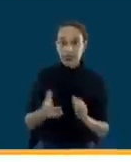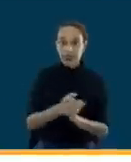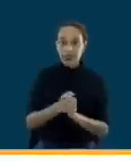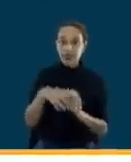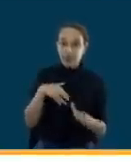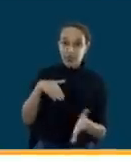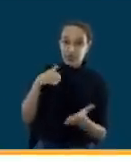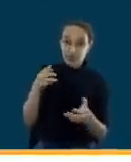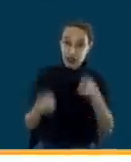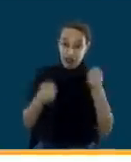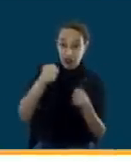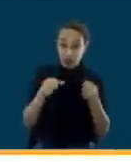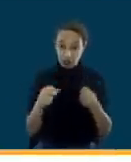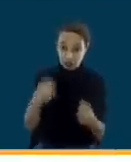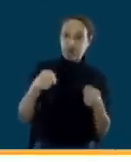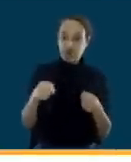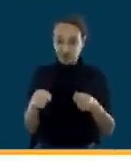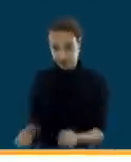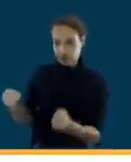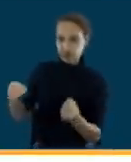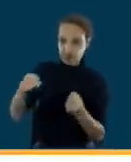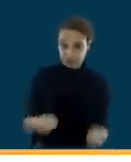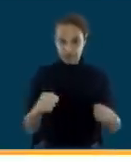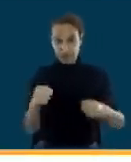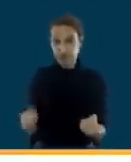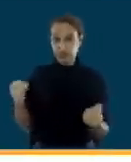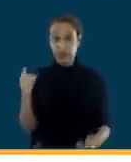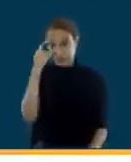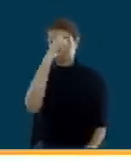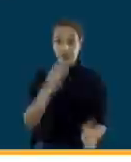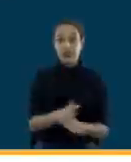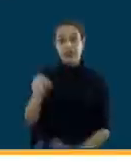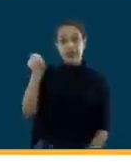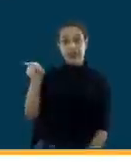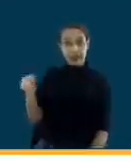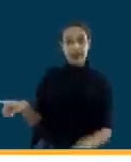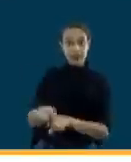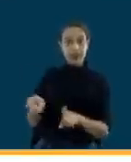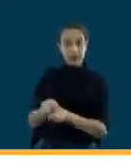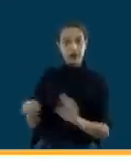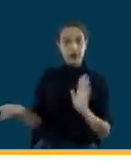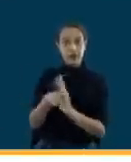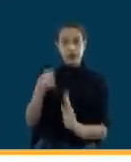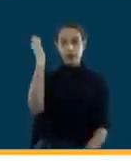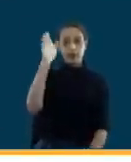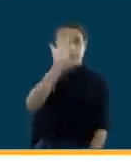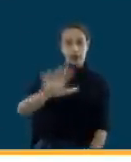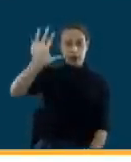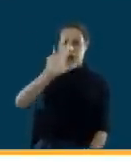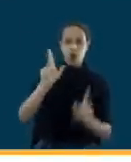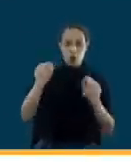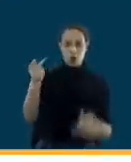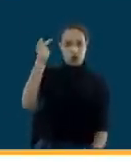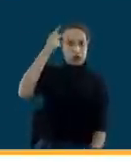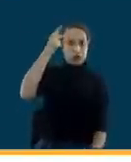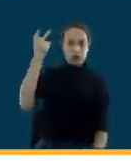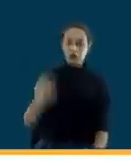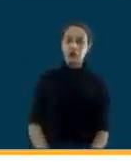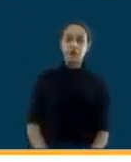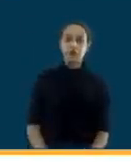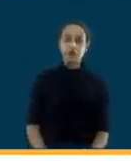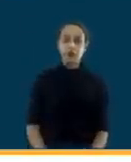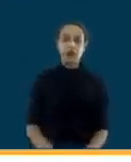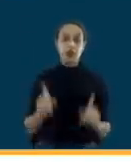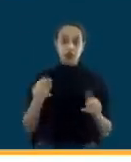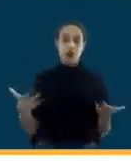nesse Brasil que é tão Brasil quanto o Brasil de São Paulo da Avenida Paulista, que é tão Brasil quanto o Brasil da Avenida